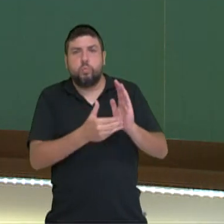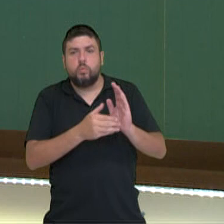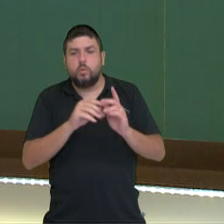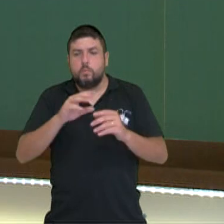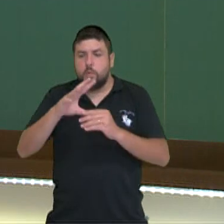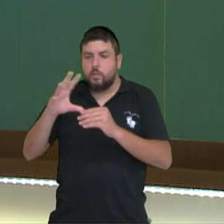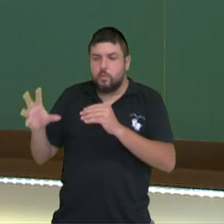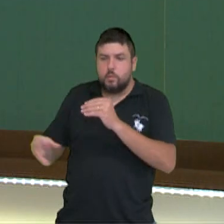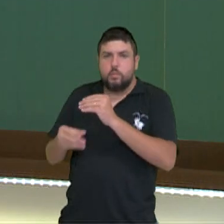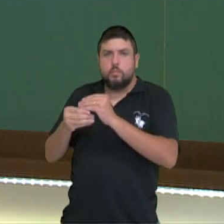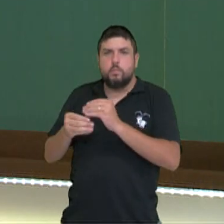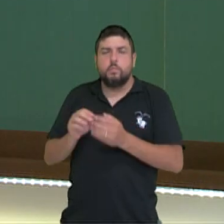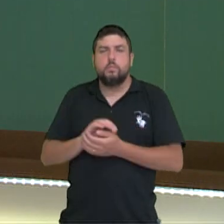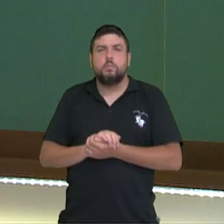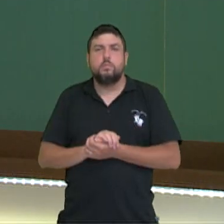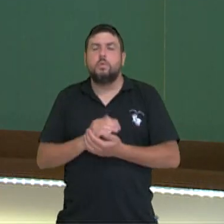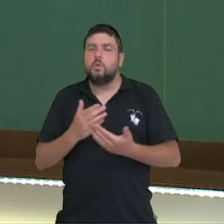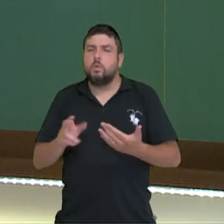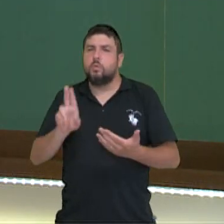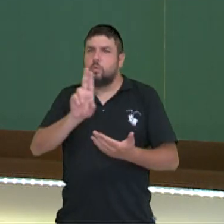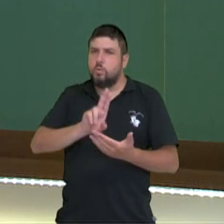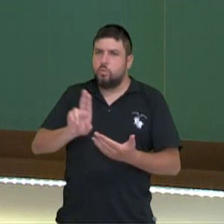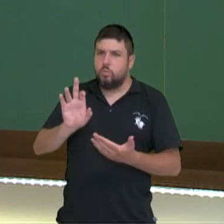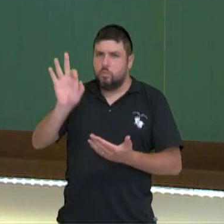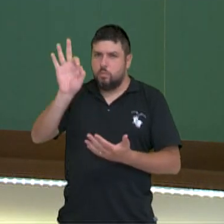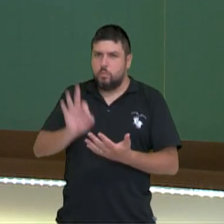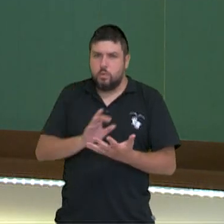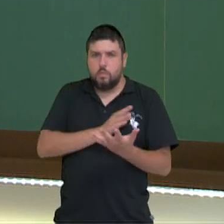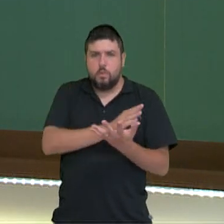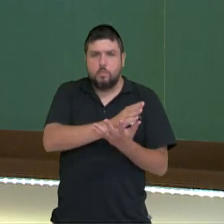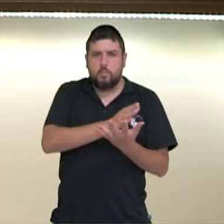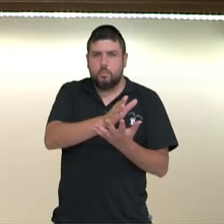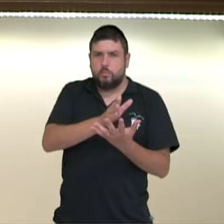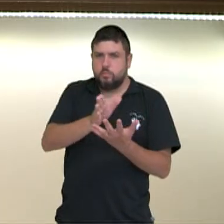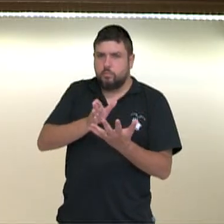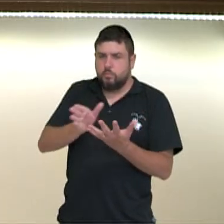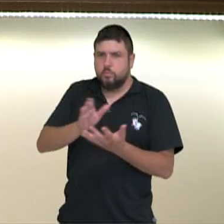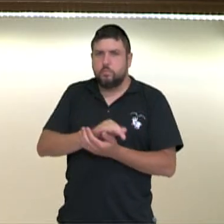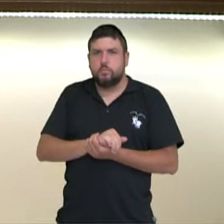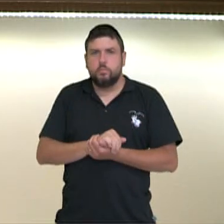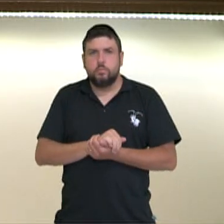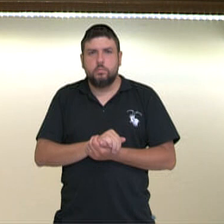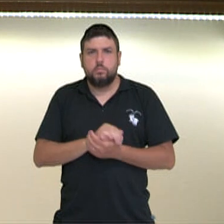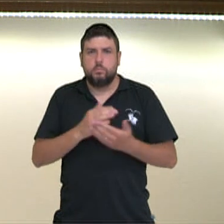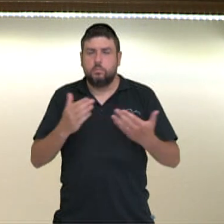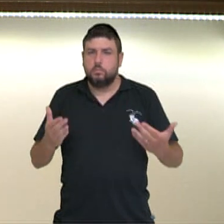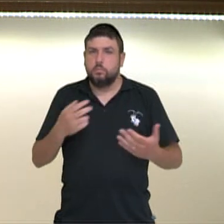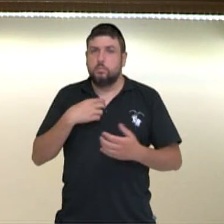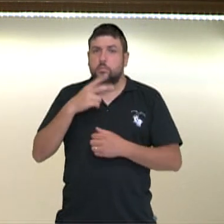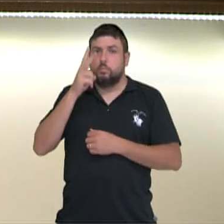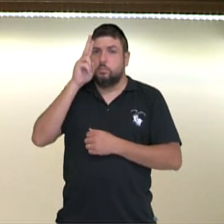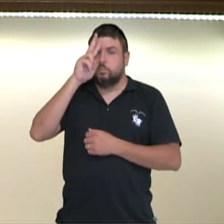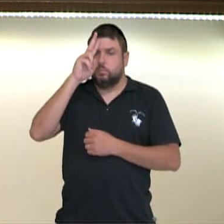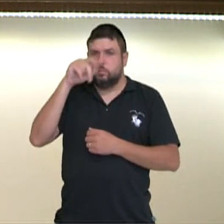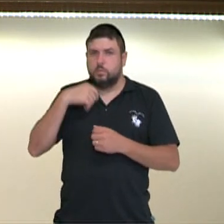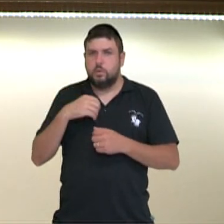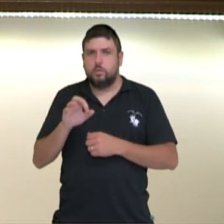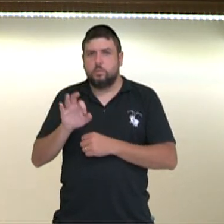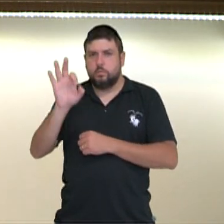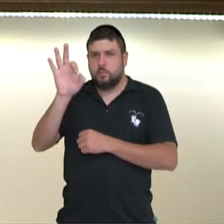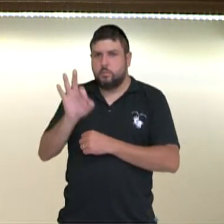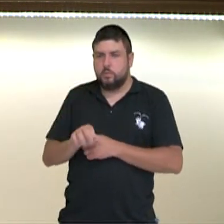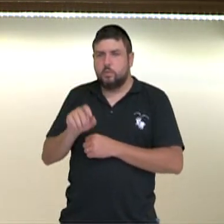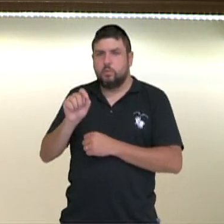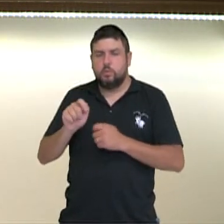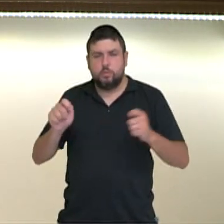aula várias utilizações da porcentagem para você trabalhar com todas elas. Lembrando que a porcentagem também pode ser